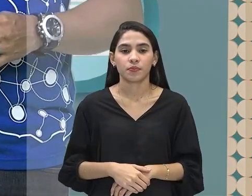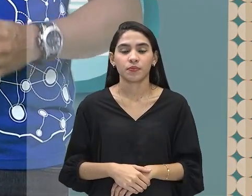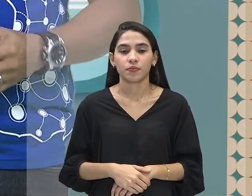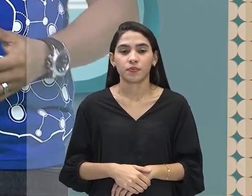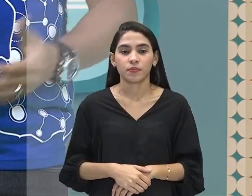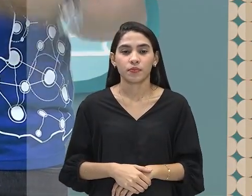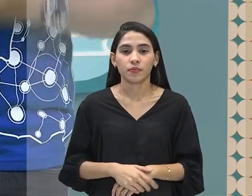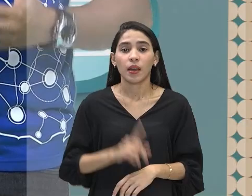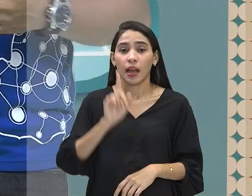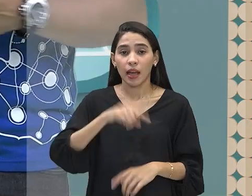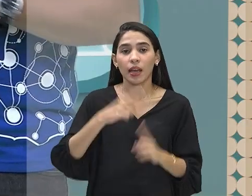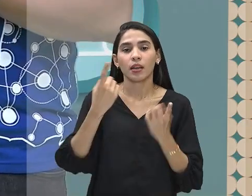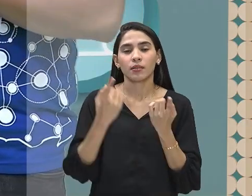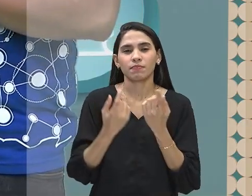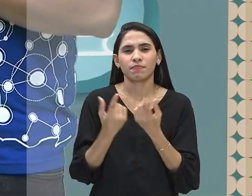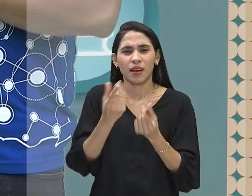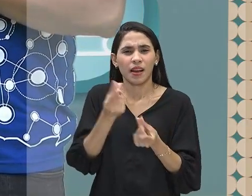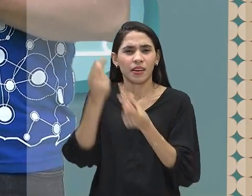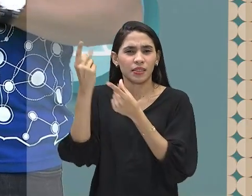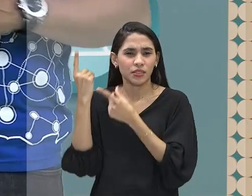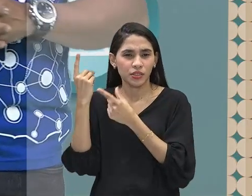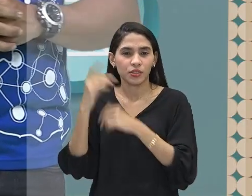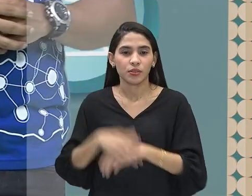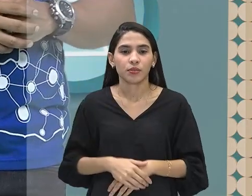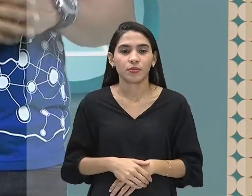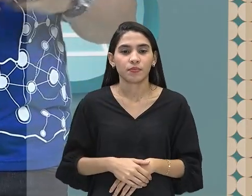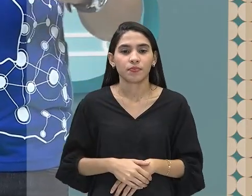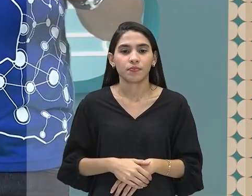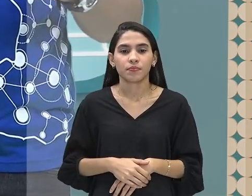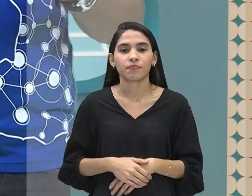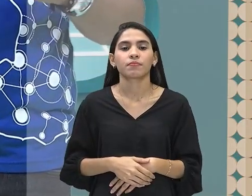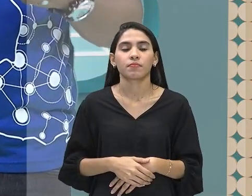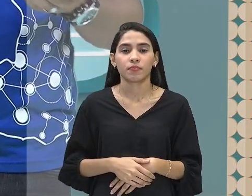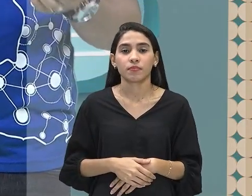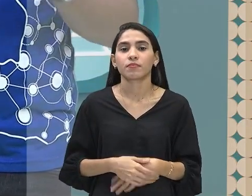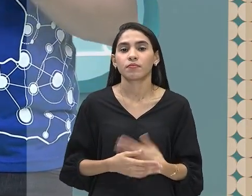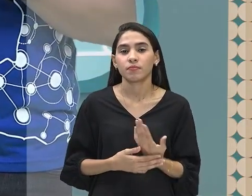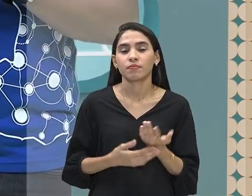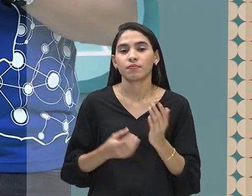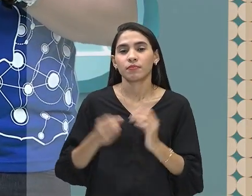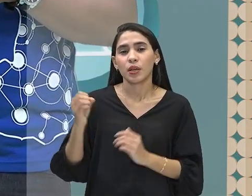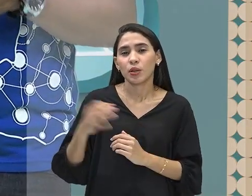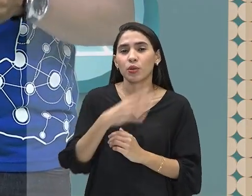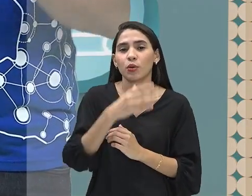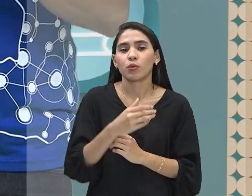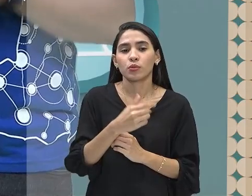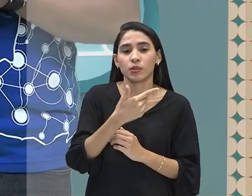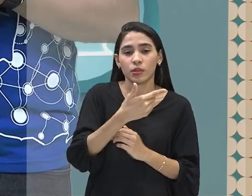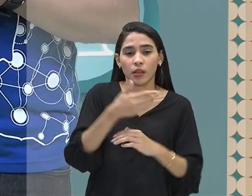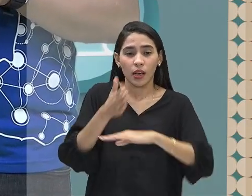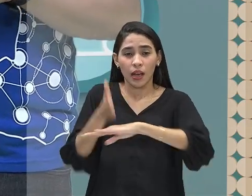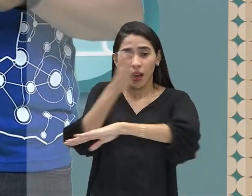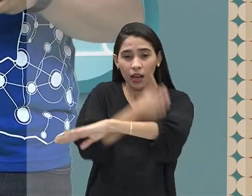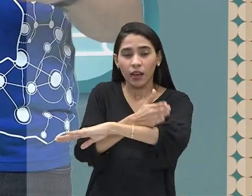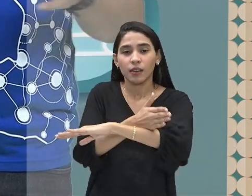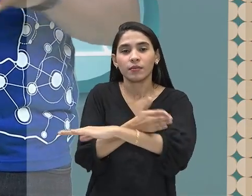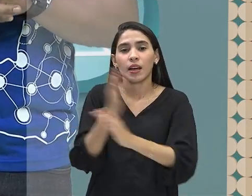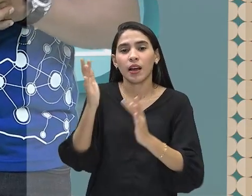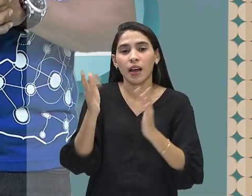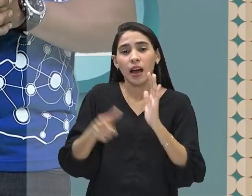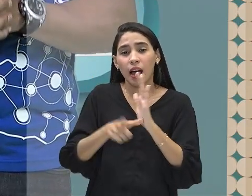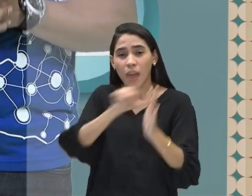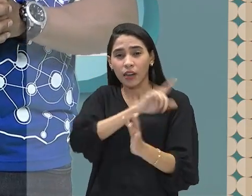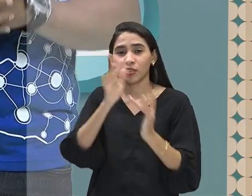são uma modalidade muito antiga, olha só. Estima-se que esse evento surgiu cerca de 2000 anos antes de Cristo, mas ele